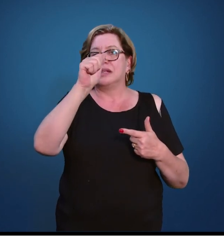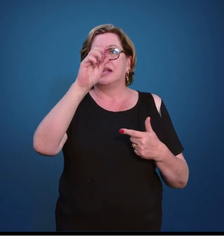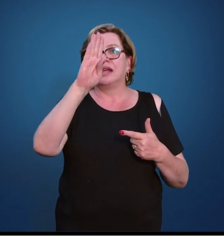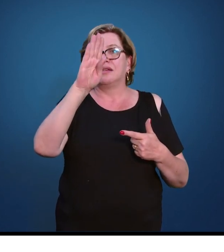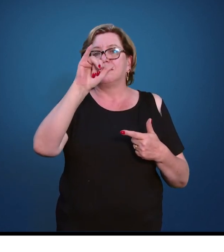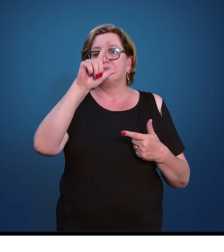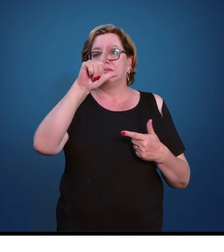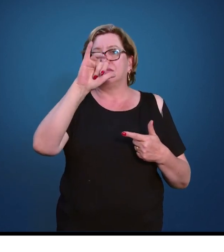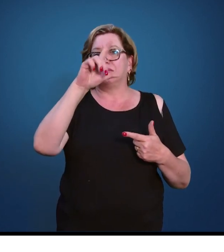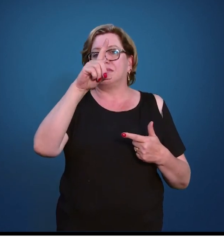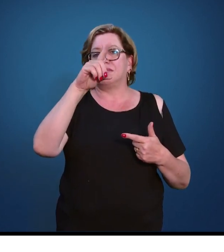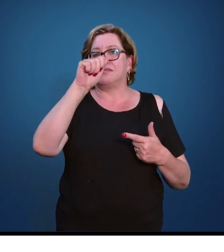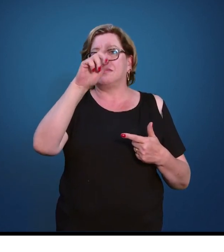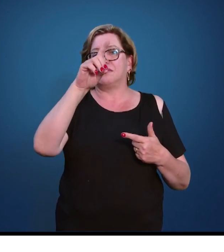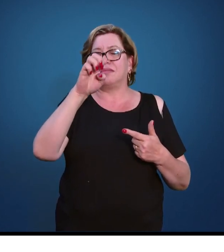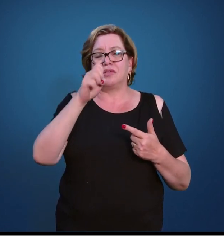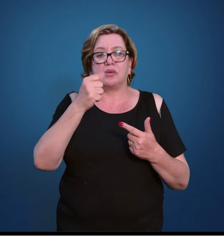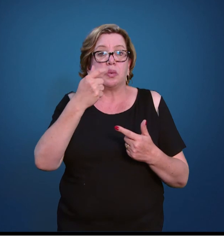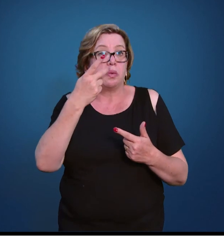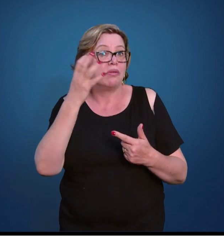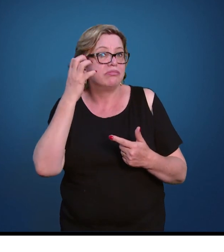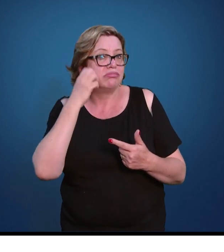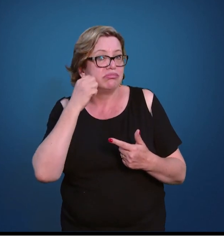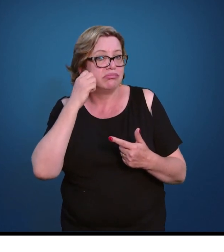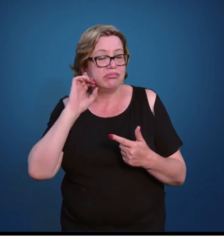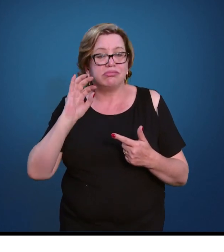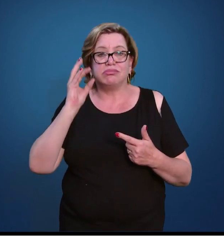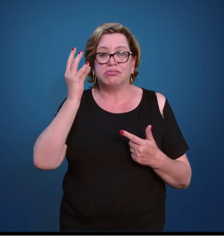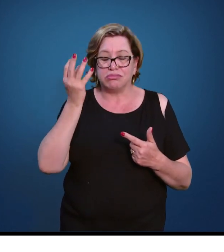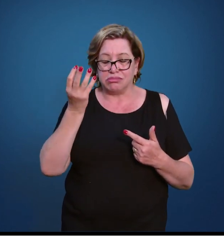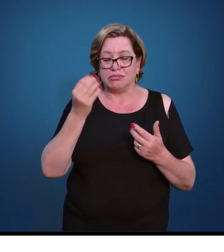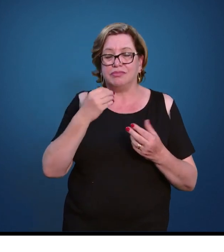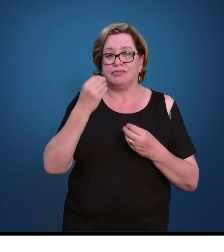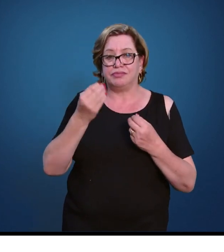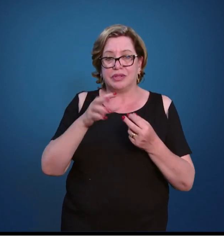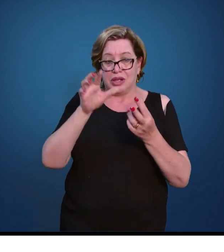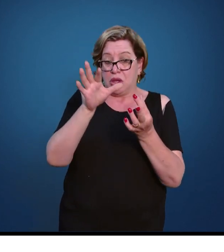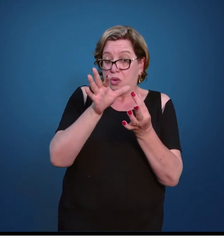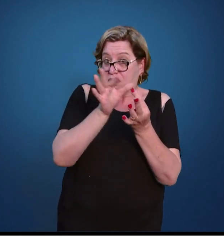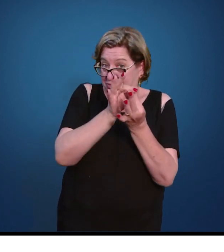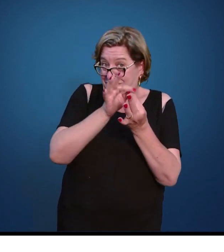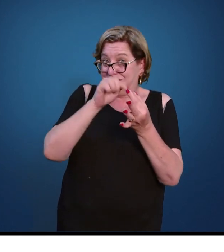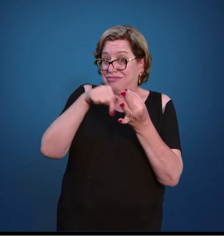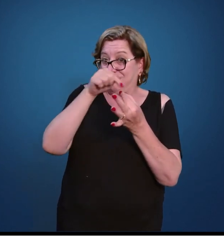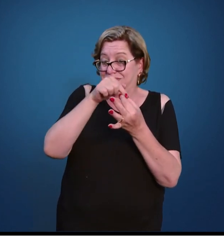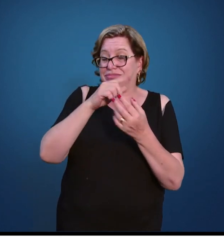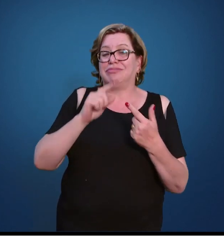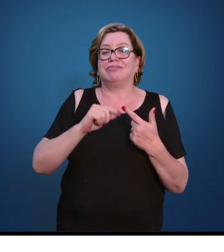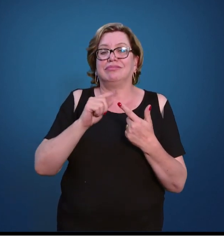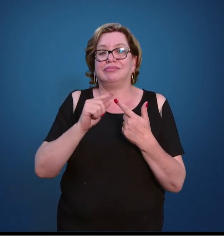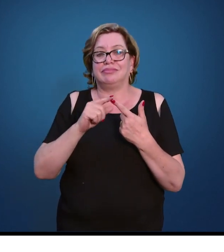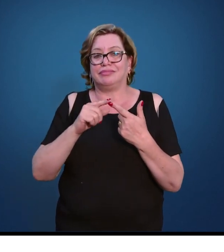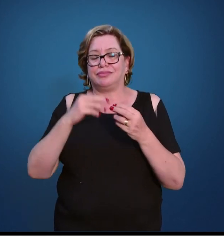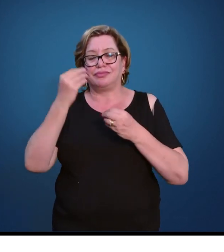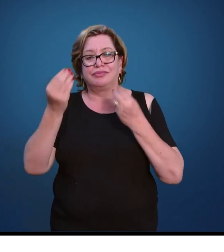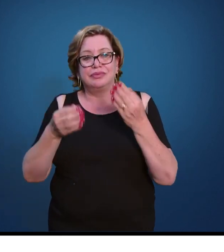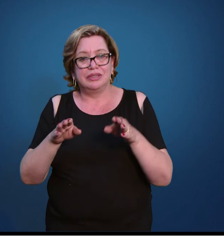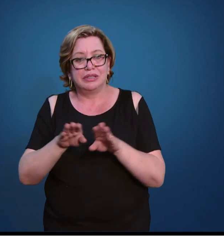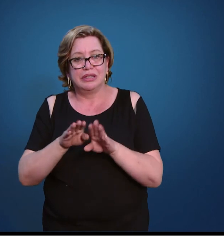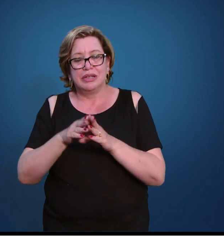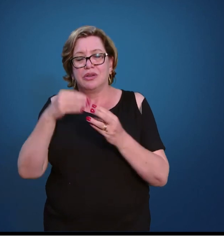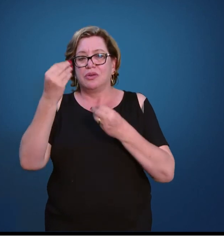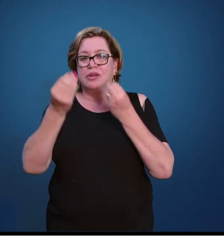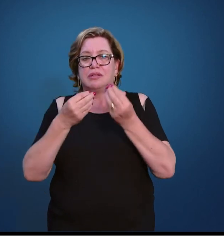que a empresa está rendendo por ano, né, em relação ao seu capital investido, em relação à